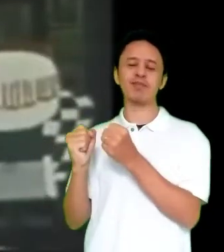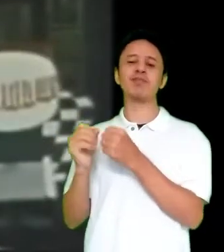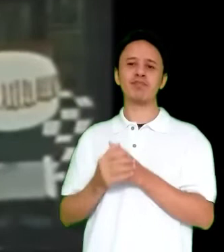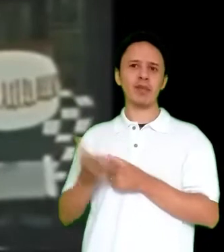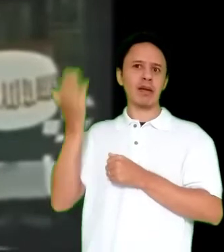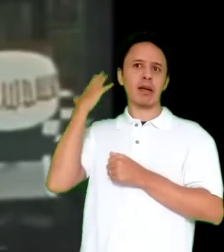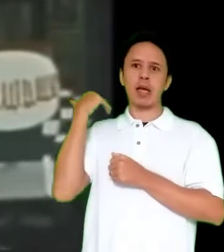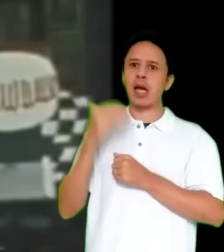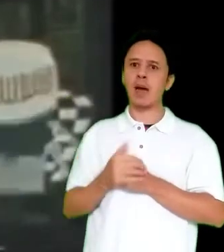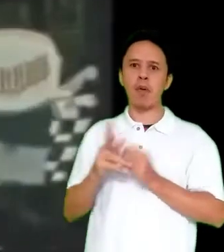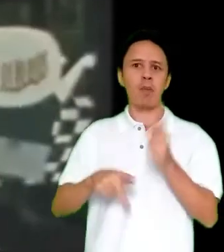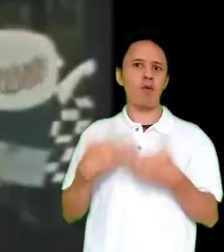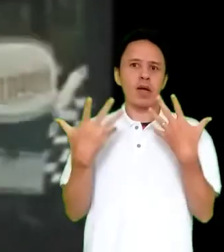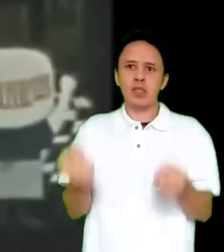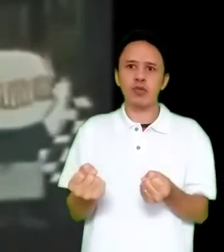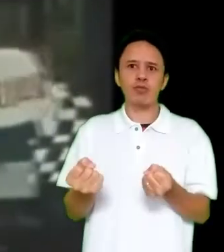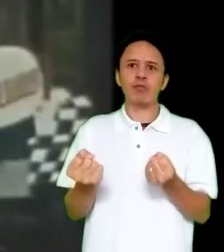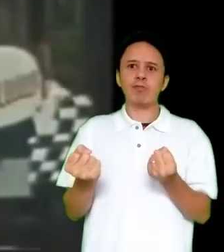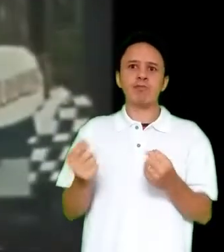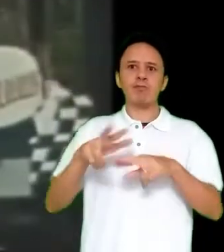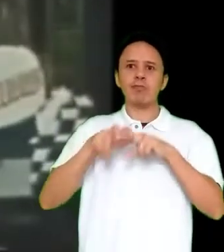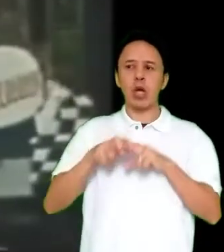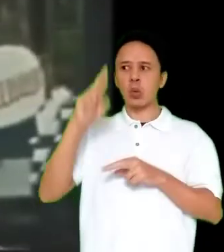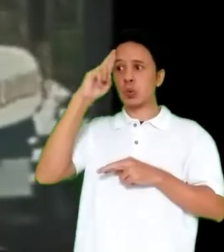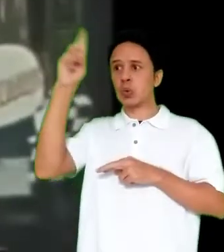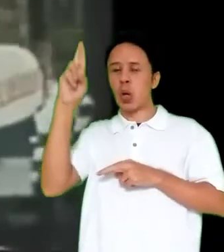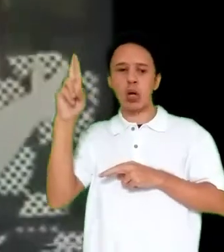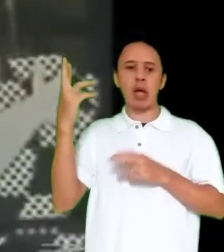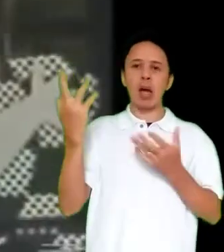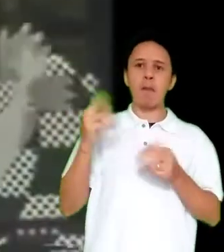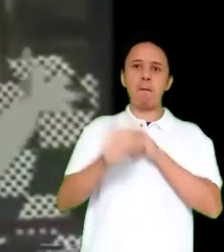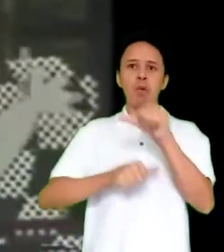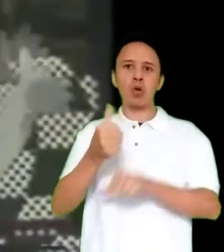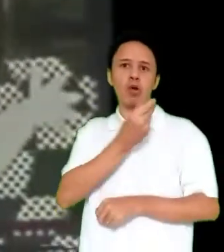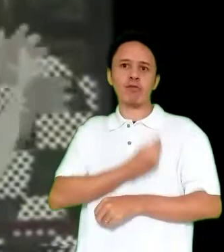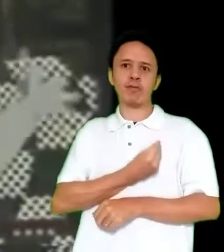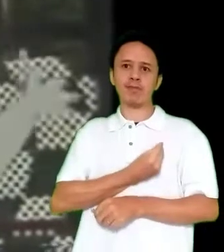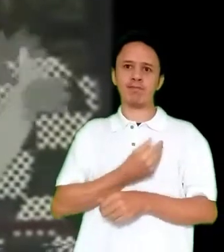hoje em dia, naquela época houve uma implacável oposição à tirania da sirene da fábrica.